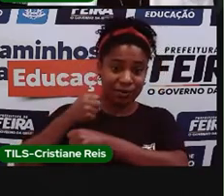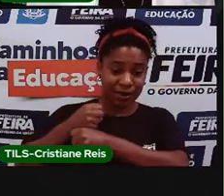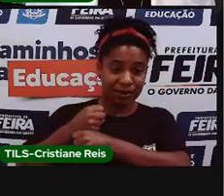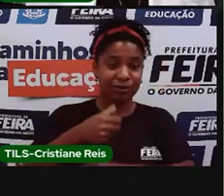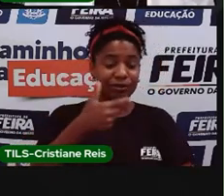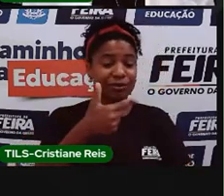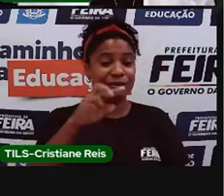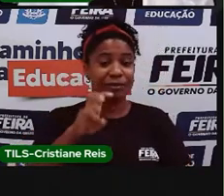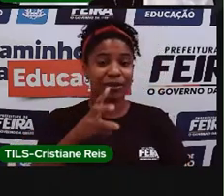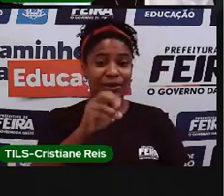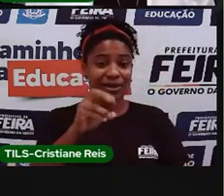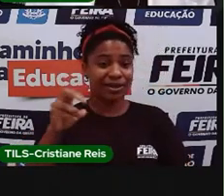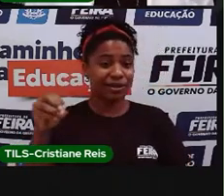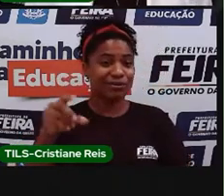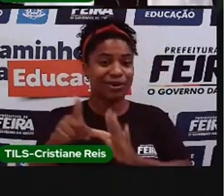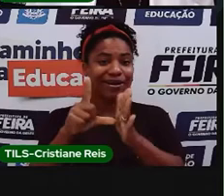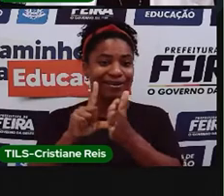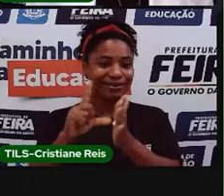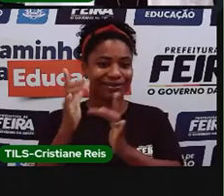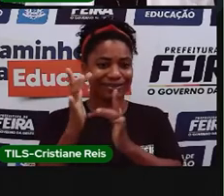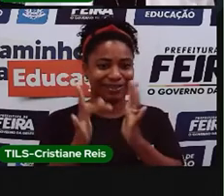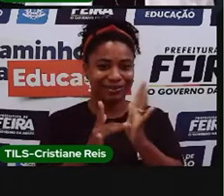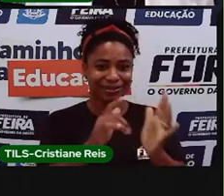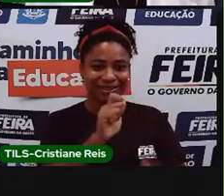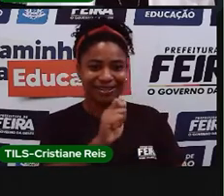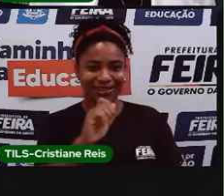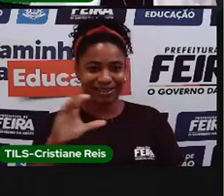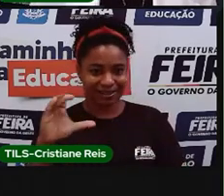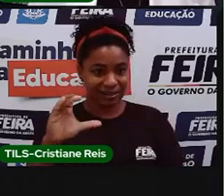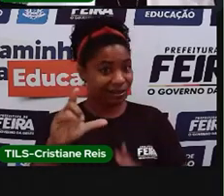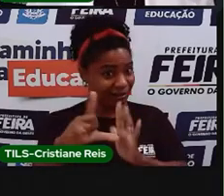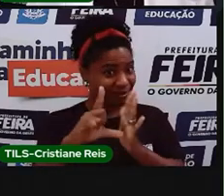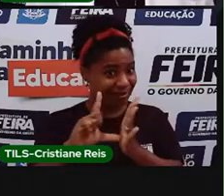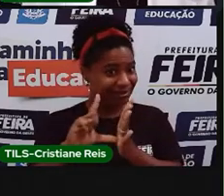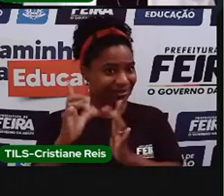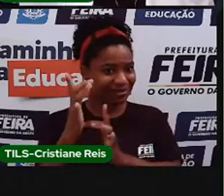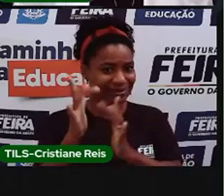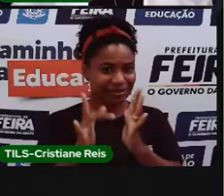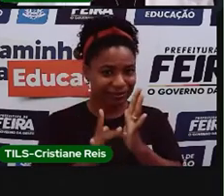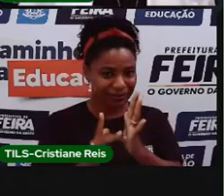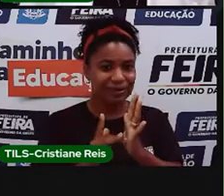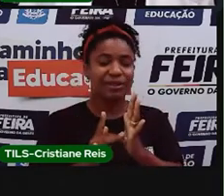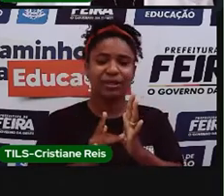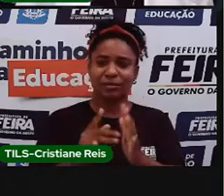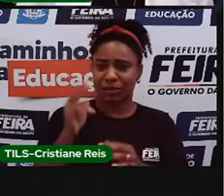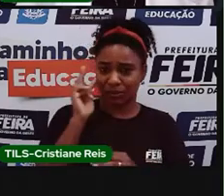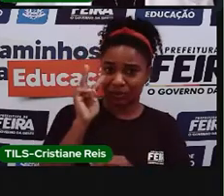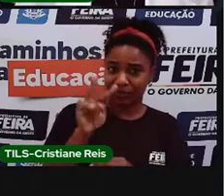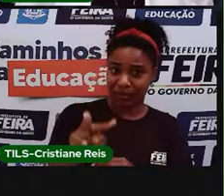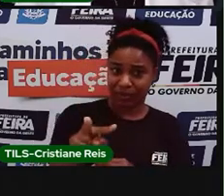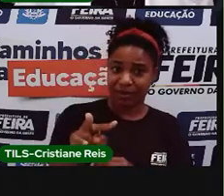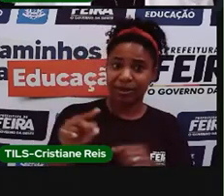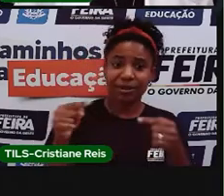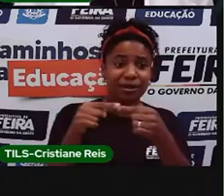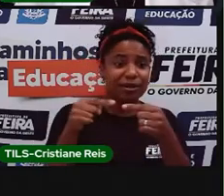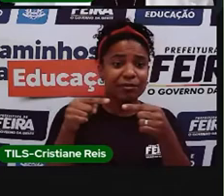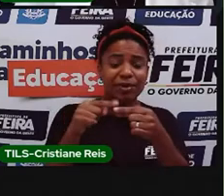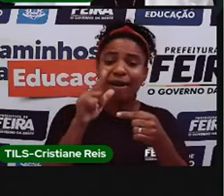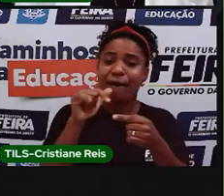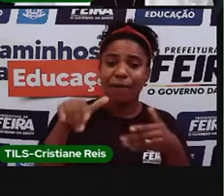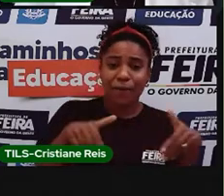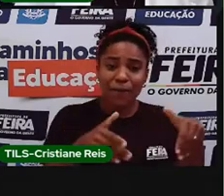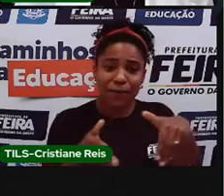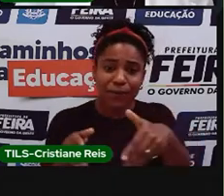aí, né? Os estudiosos acreditam que ele representa o rio Eufrates. Eu não sei se vocês, né,